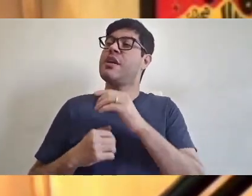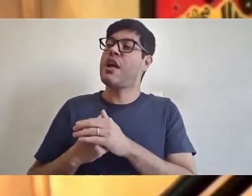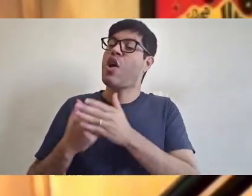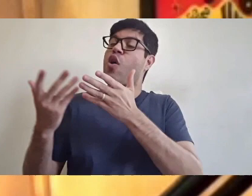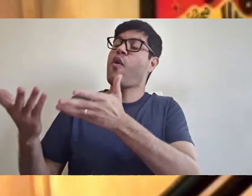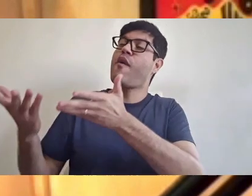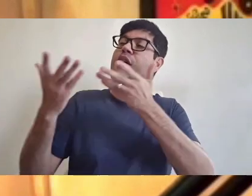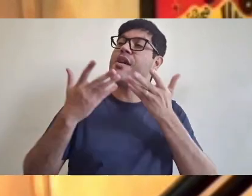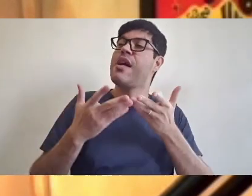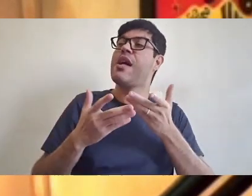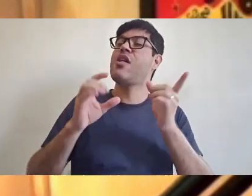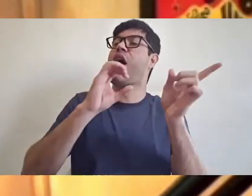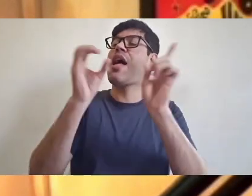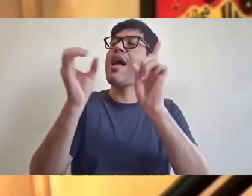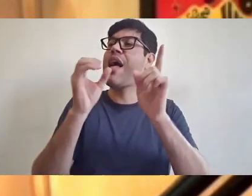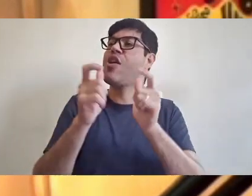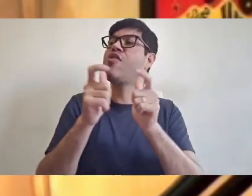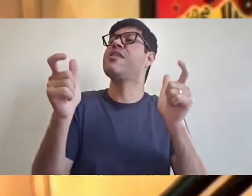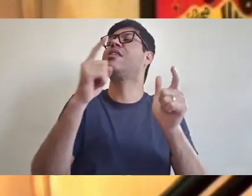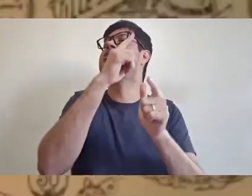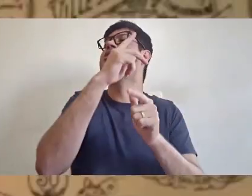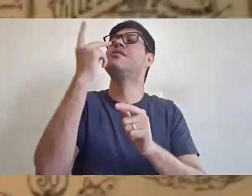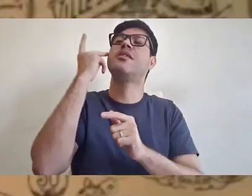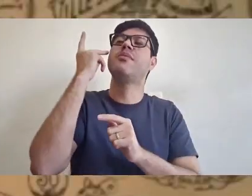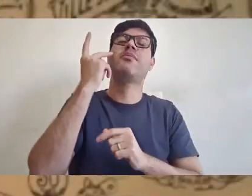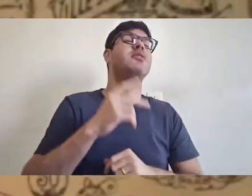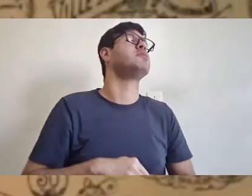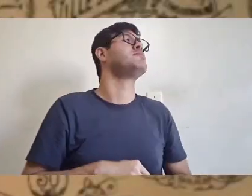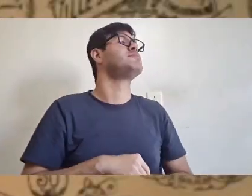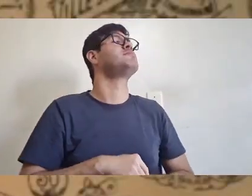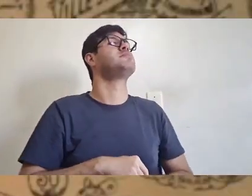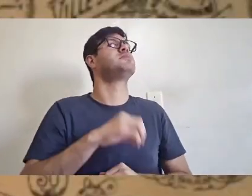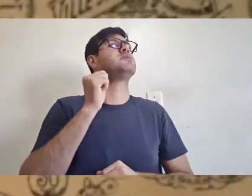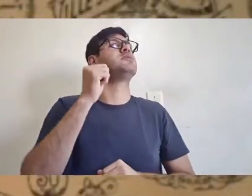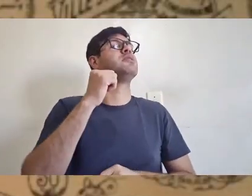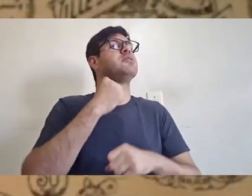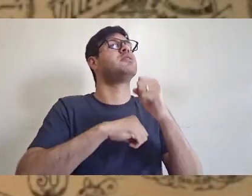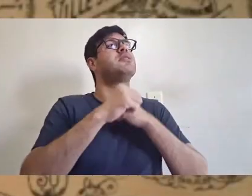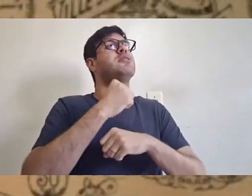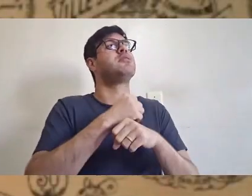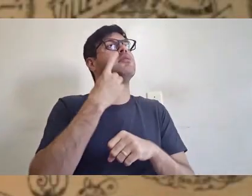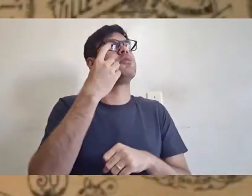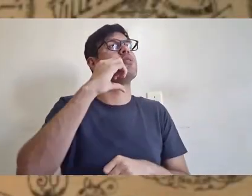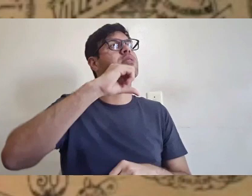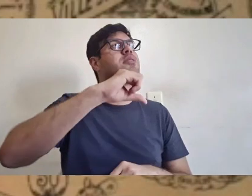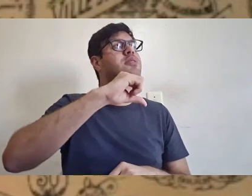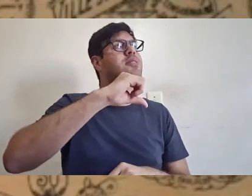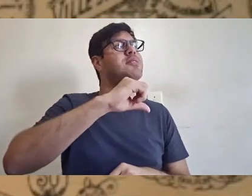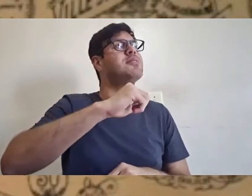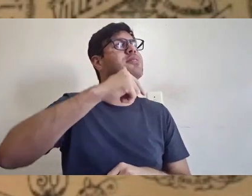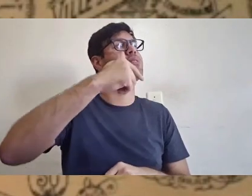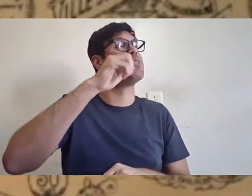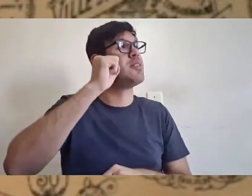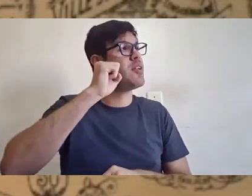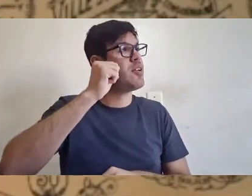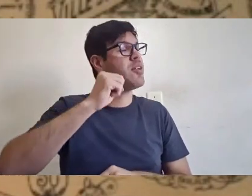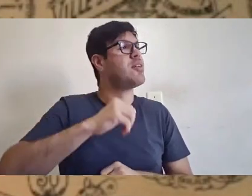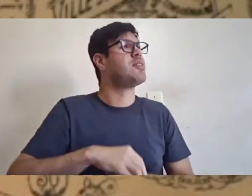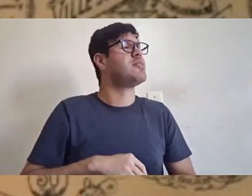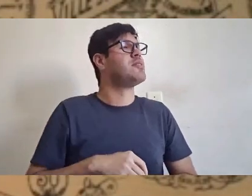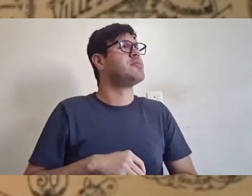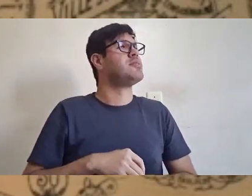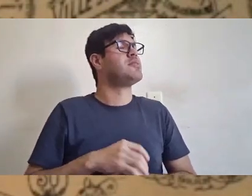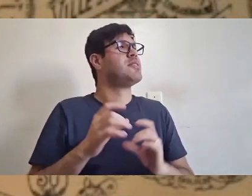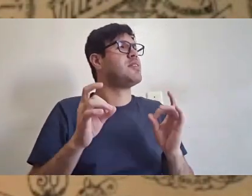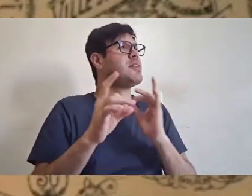numa grande rádio? Isso foi em 1978, né? Naquela época tinha acabado a